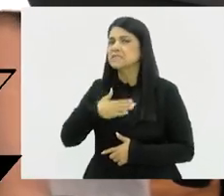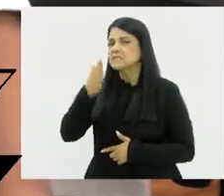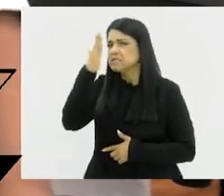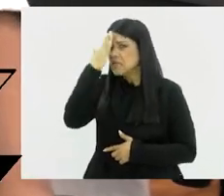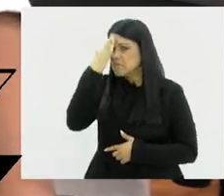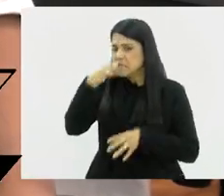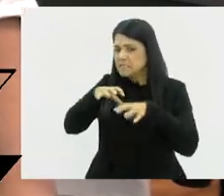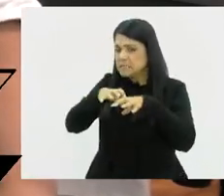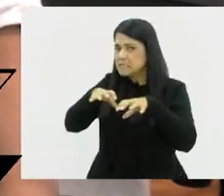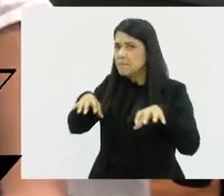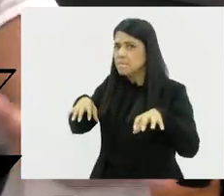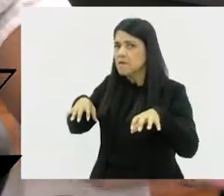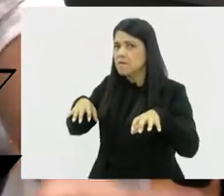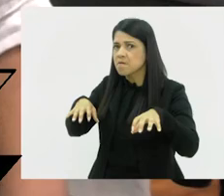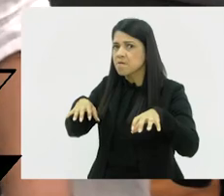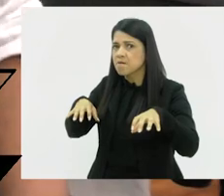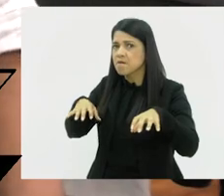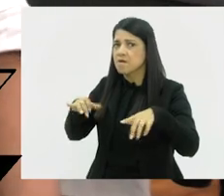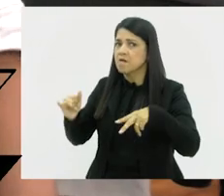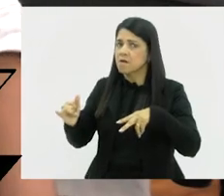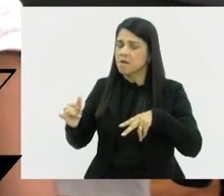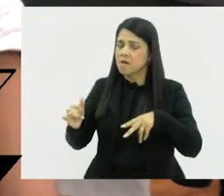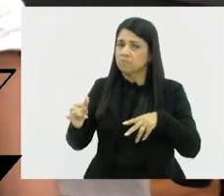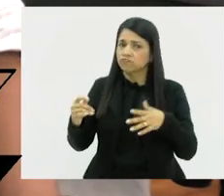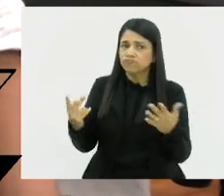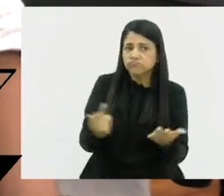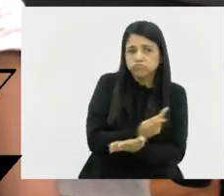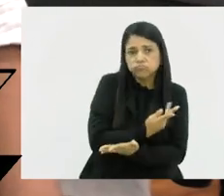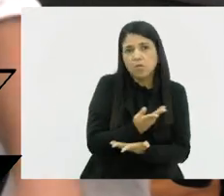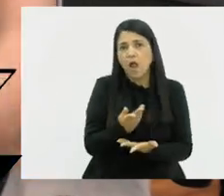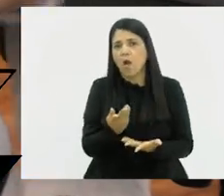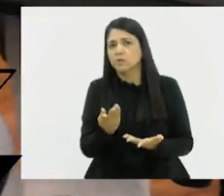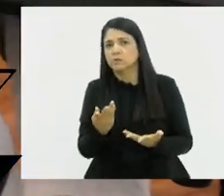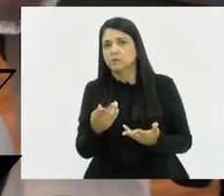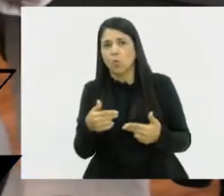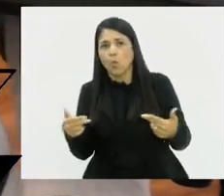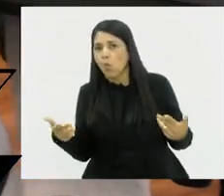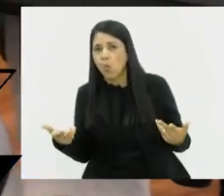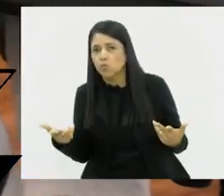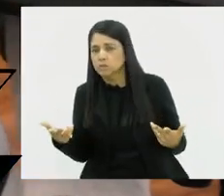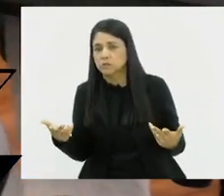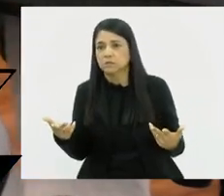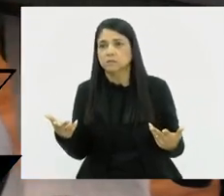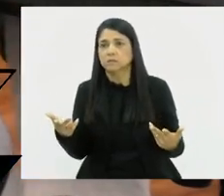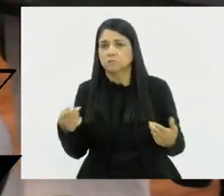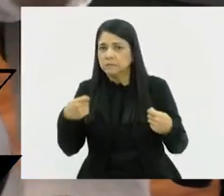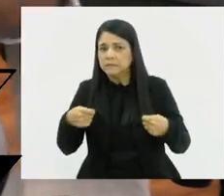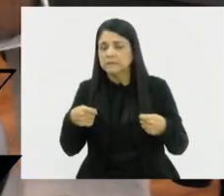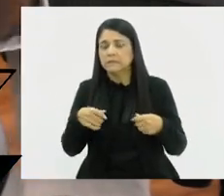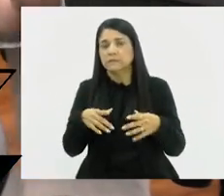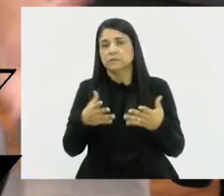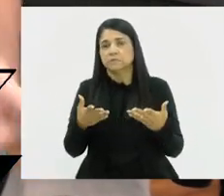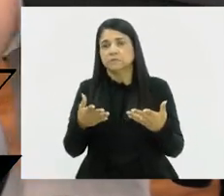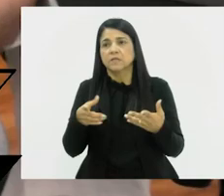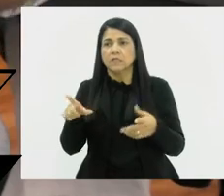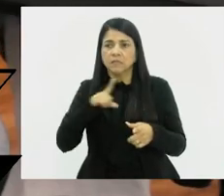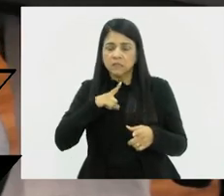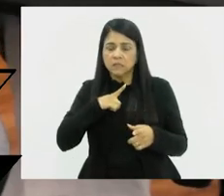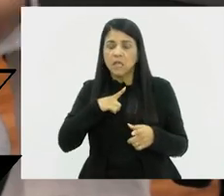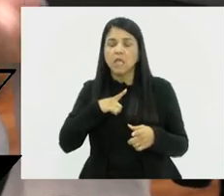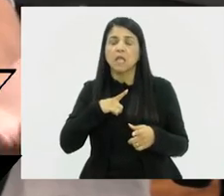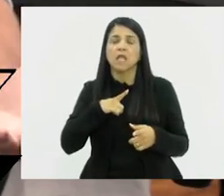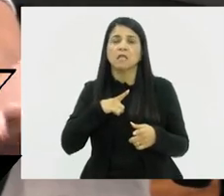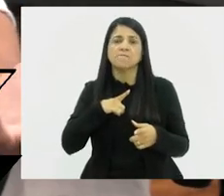animal, separar de um acidente. Entende? Eu vou ver aqui, pode ter adestrador especialista falando, mas